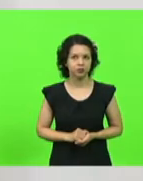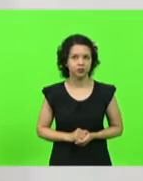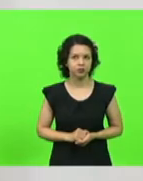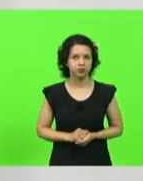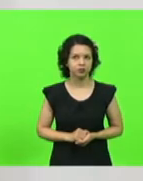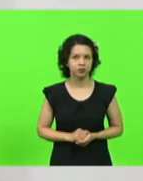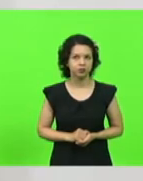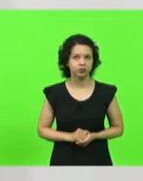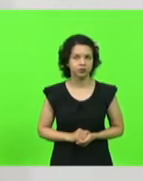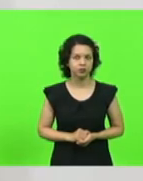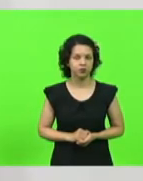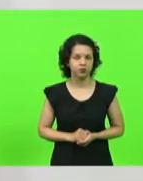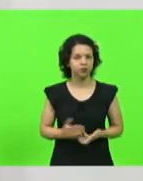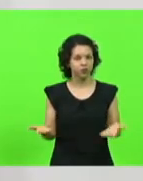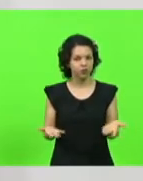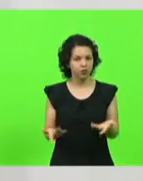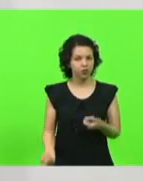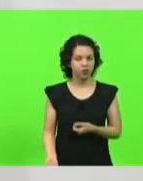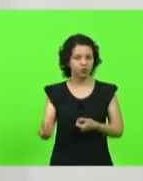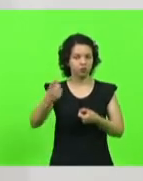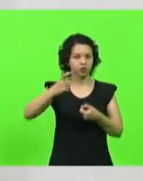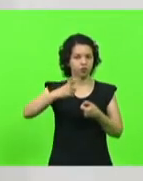ao retornar